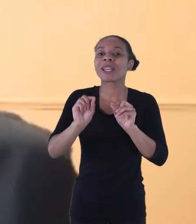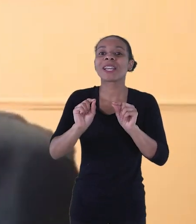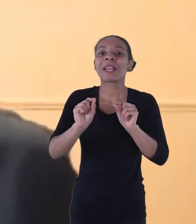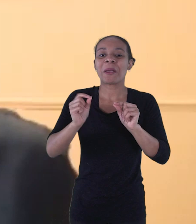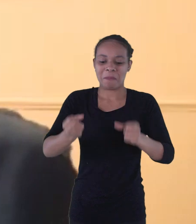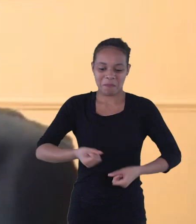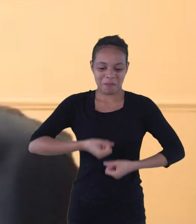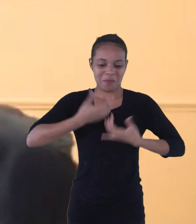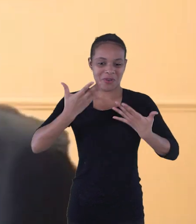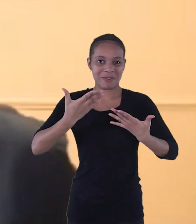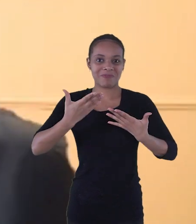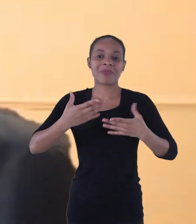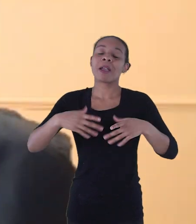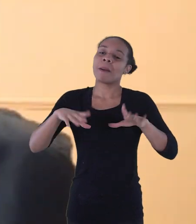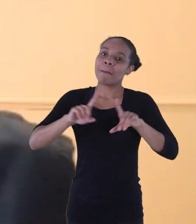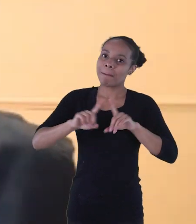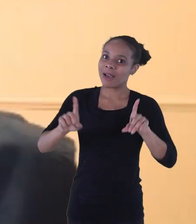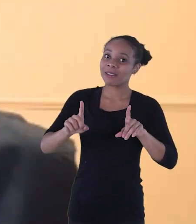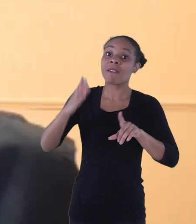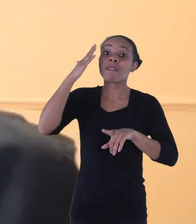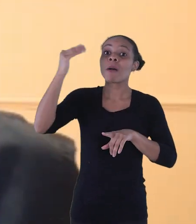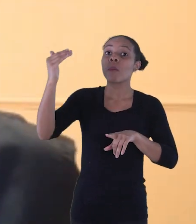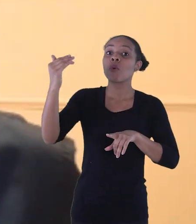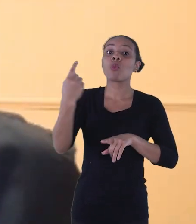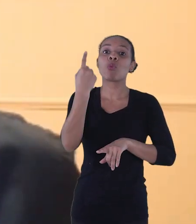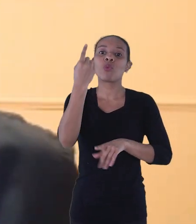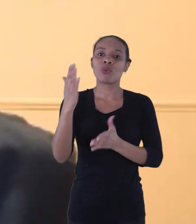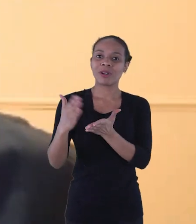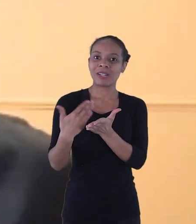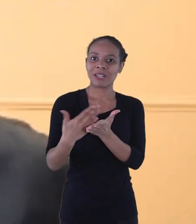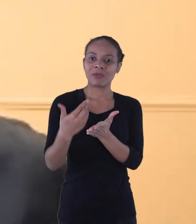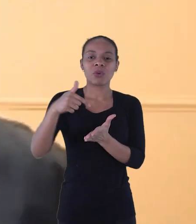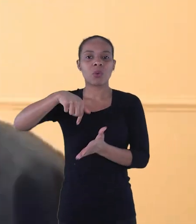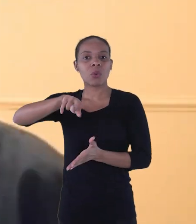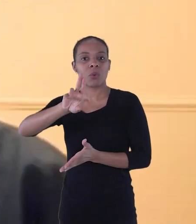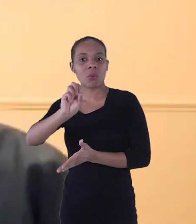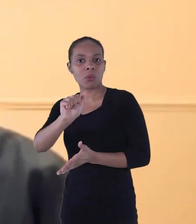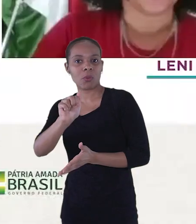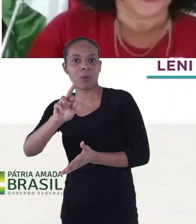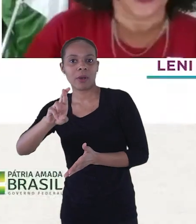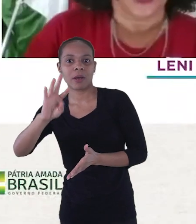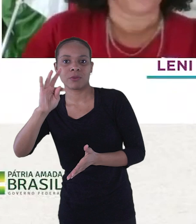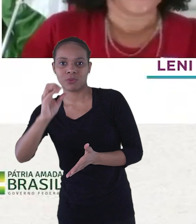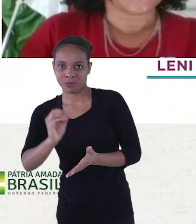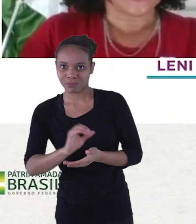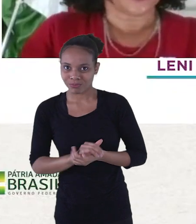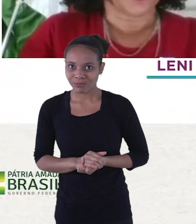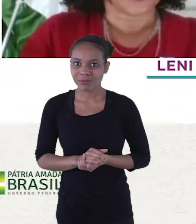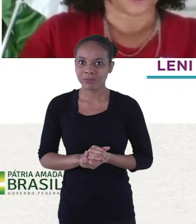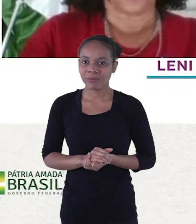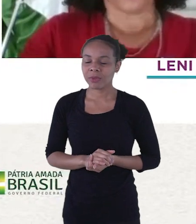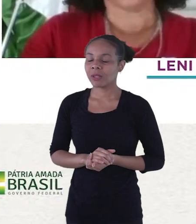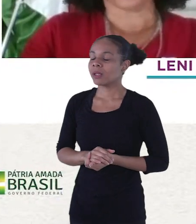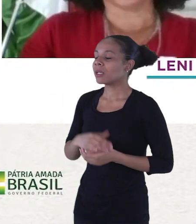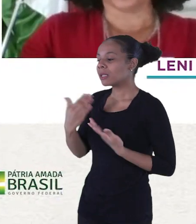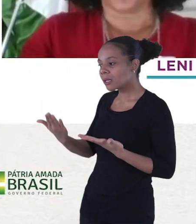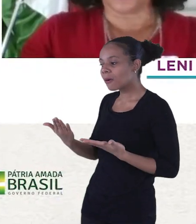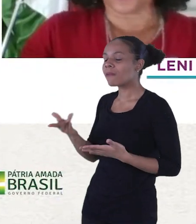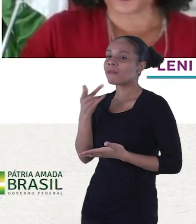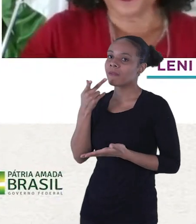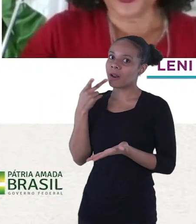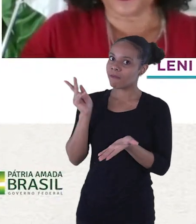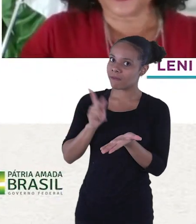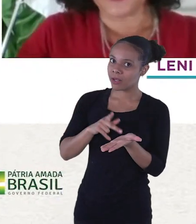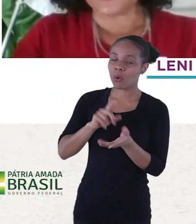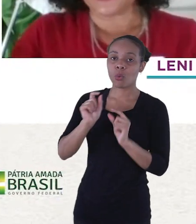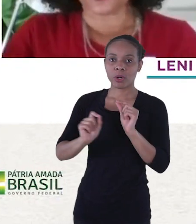ganhou essa fama, né? Entre aspas. Na verdade, a poesia no Brasil não é um